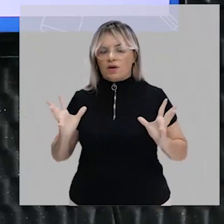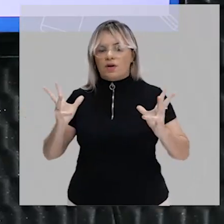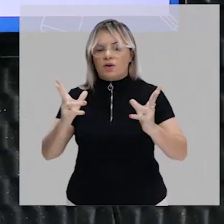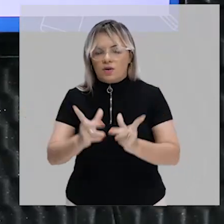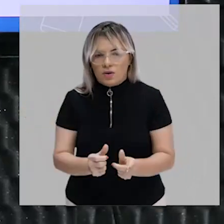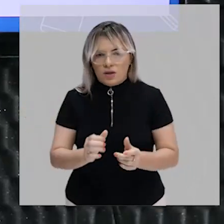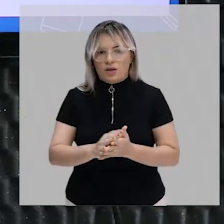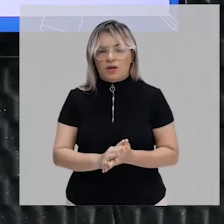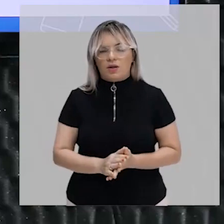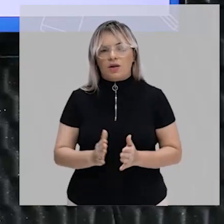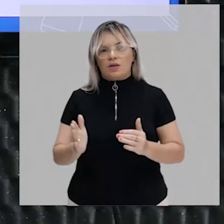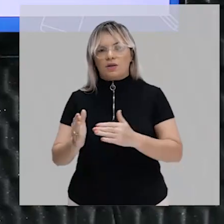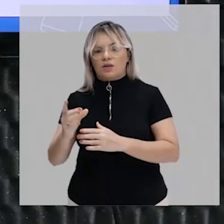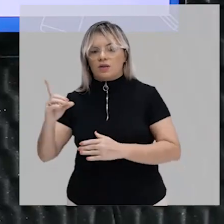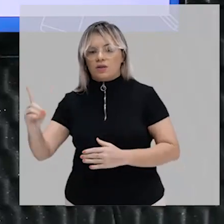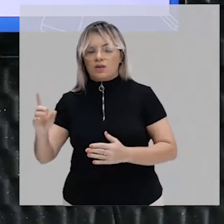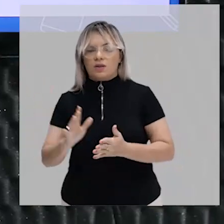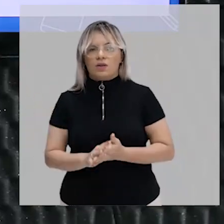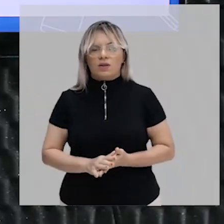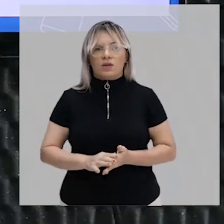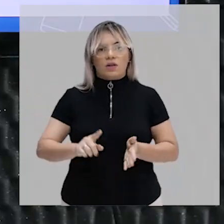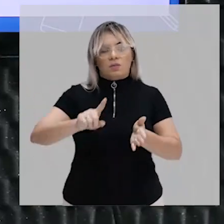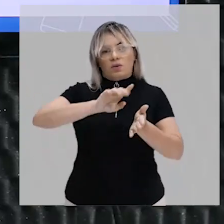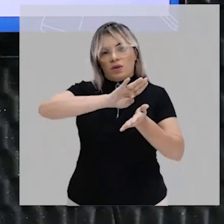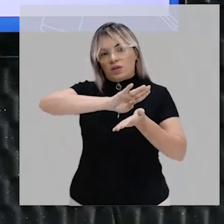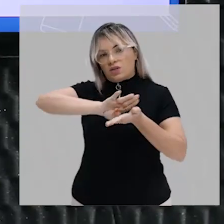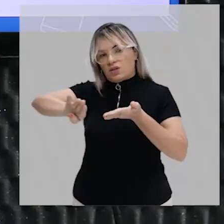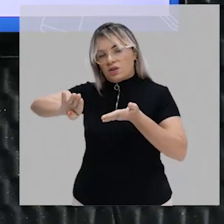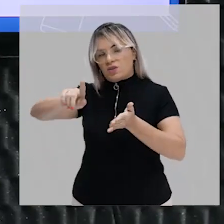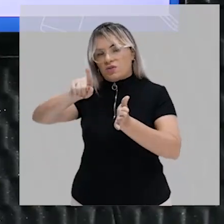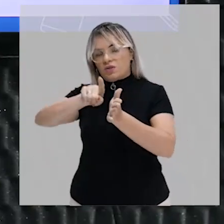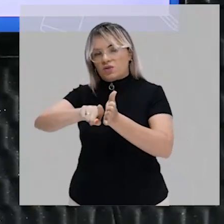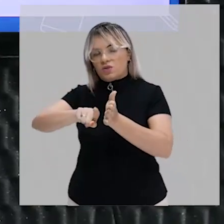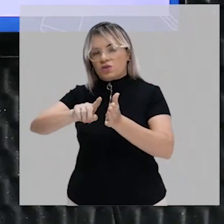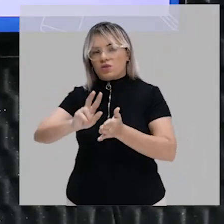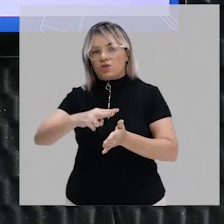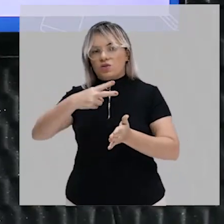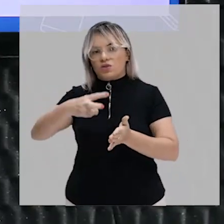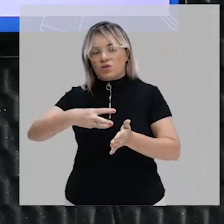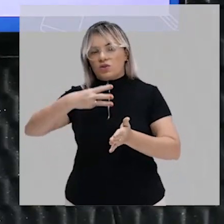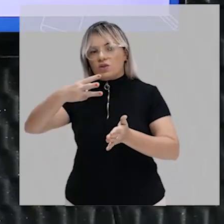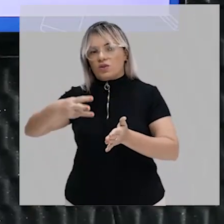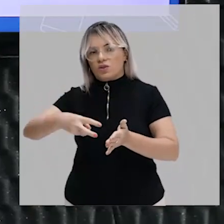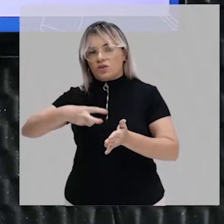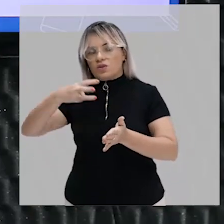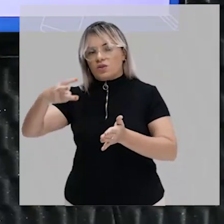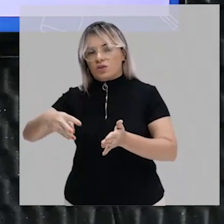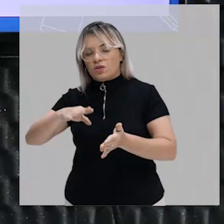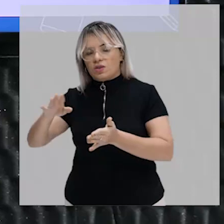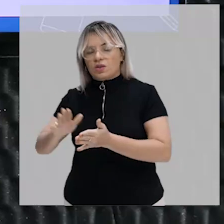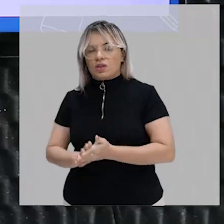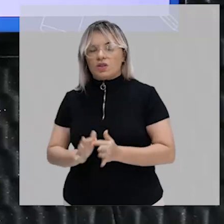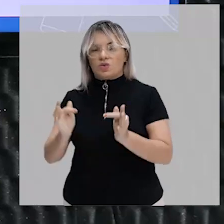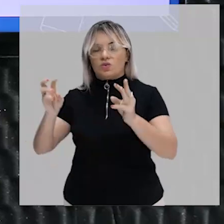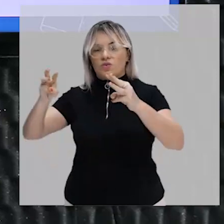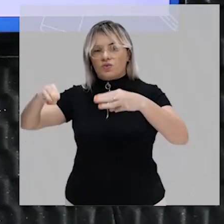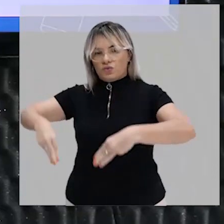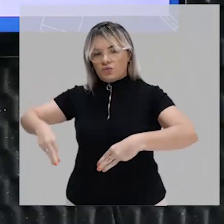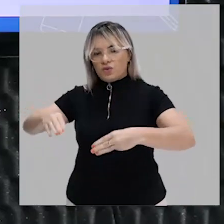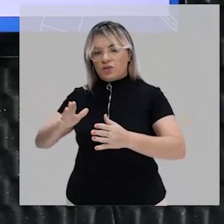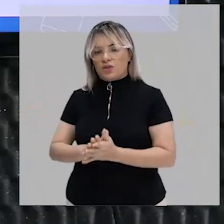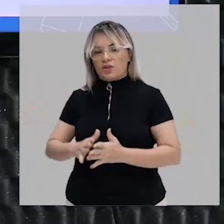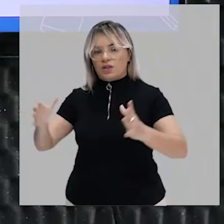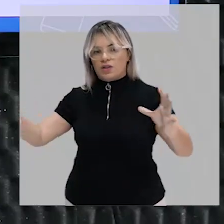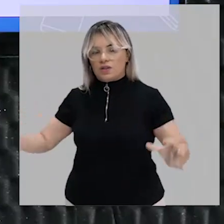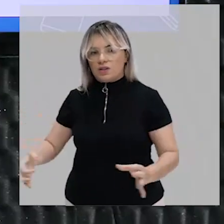as interseções de 2 em 2 e de 3 em 3 e vai somar lá no finalzinho a interseção dos 4, tá?